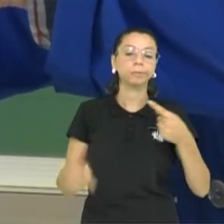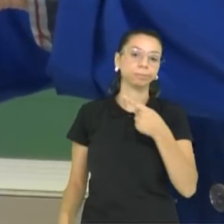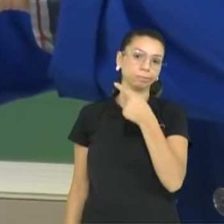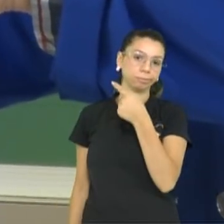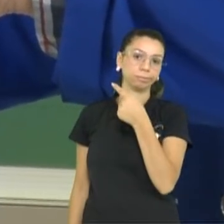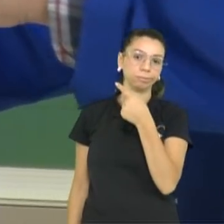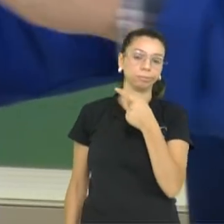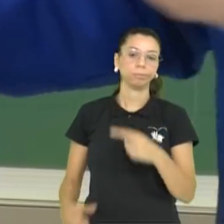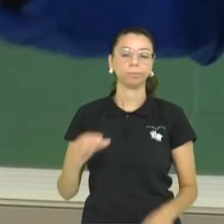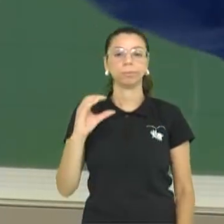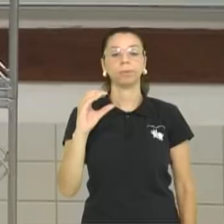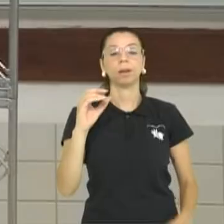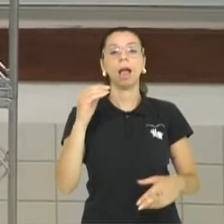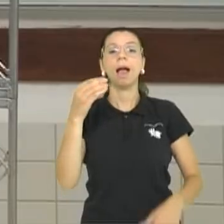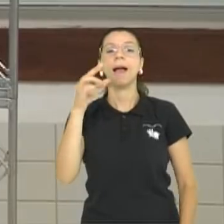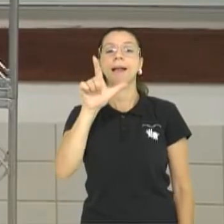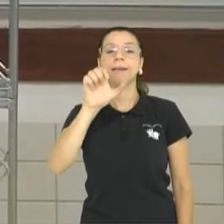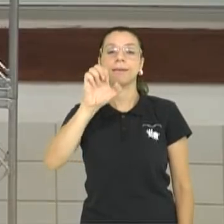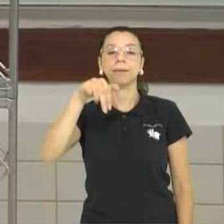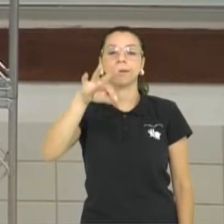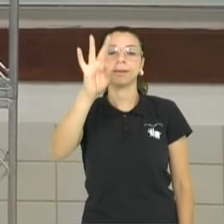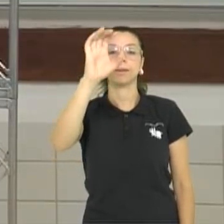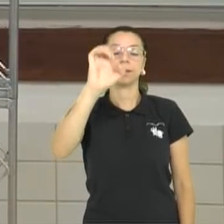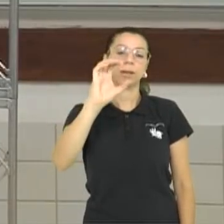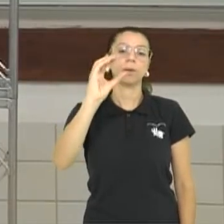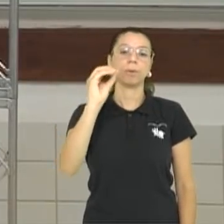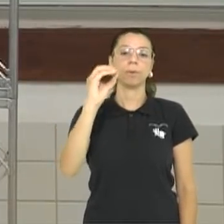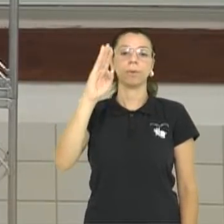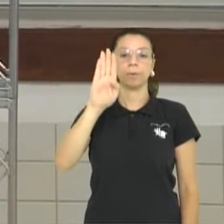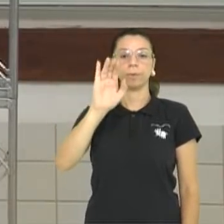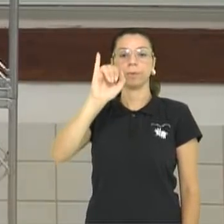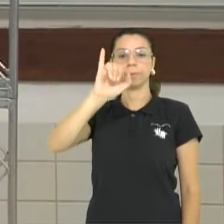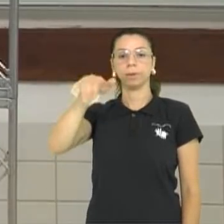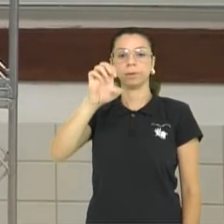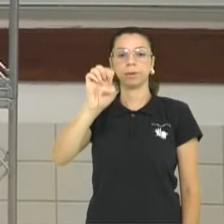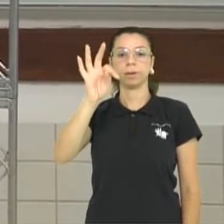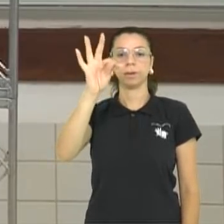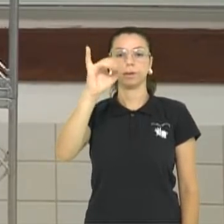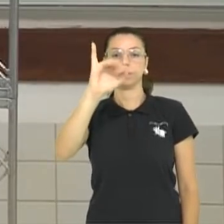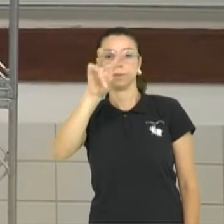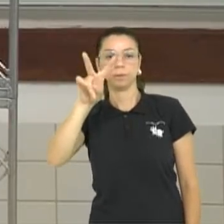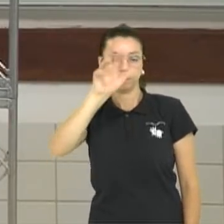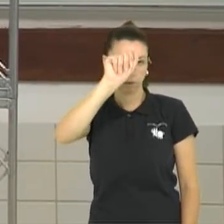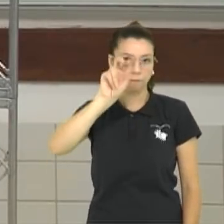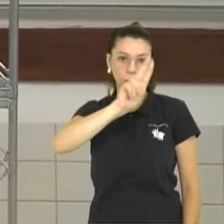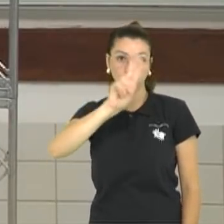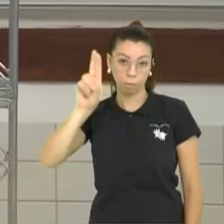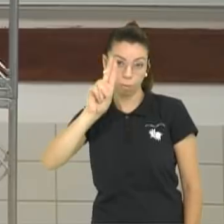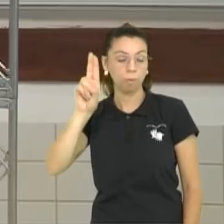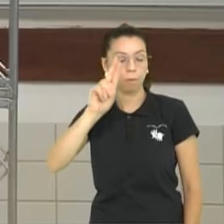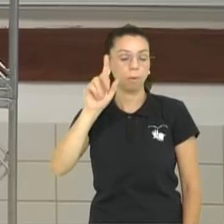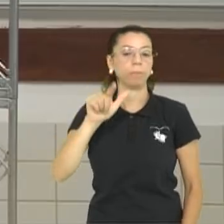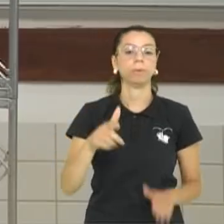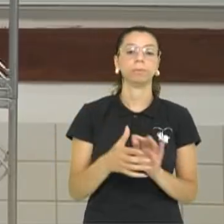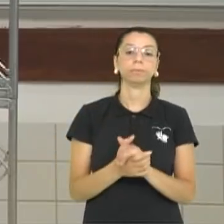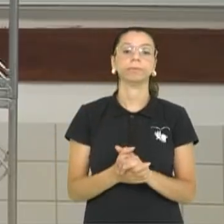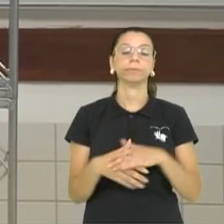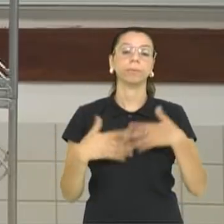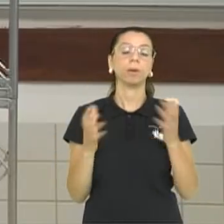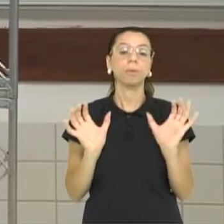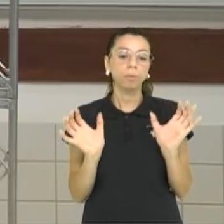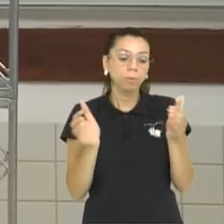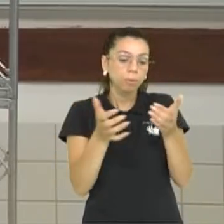lente objetiva. Claro que a gente vai conversar mais sobre o microscópio, mas a ideia é um conjunto de lentes que, o